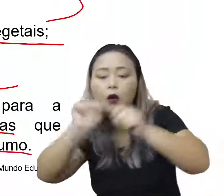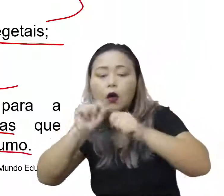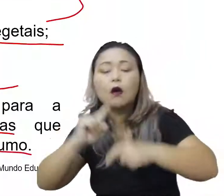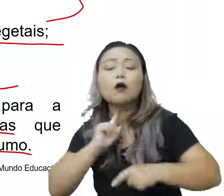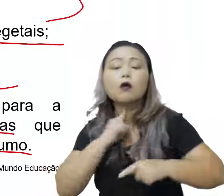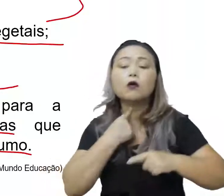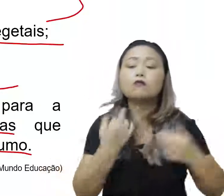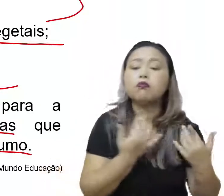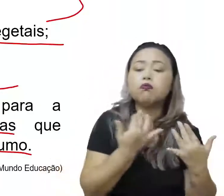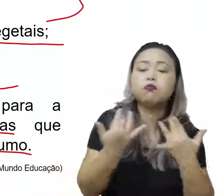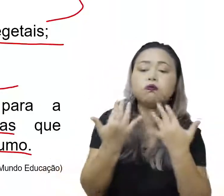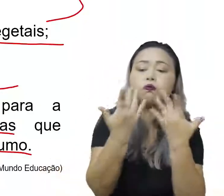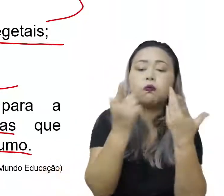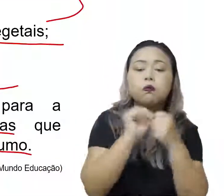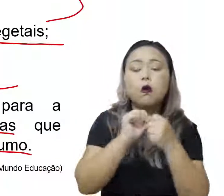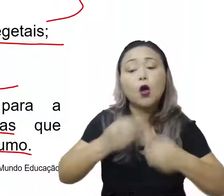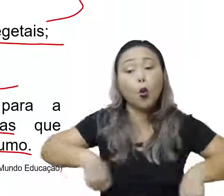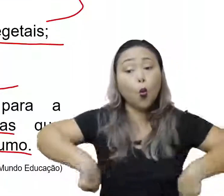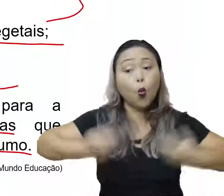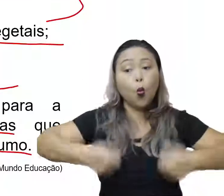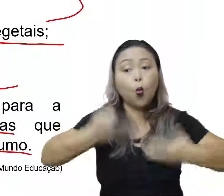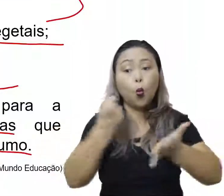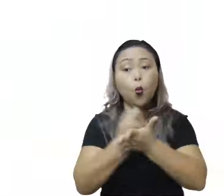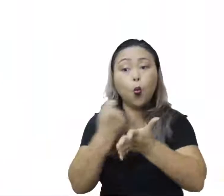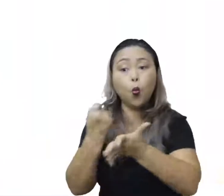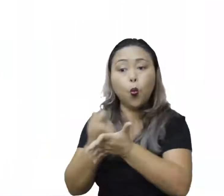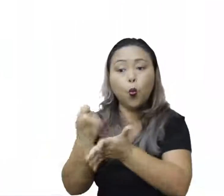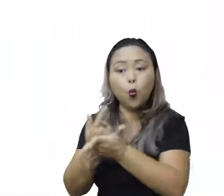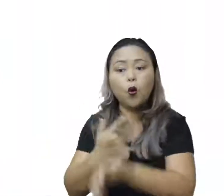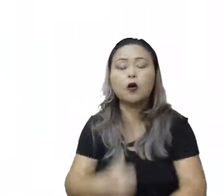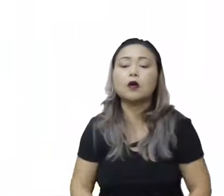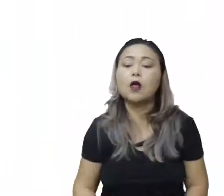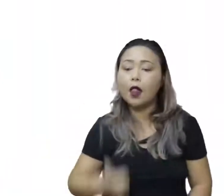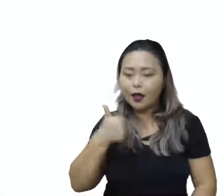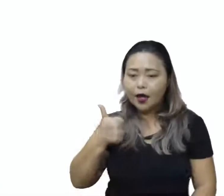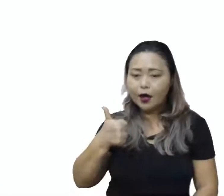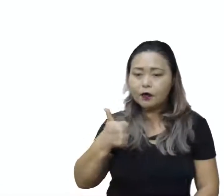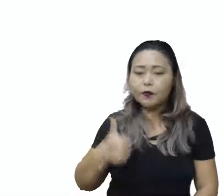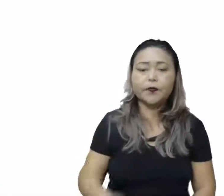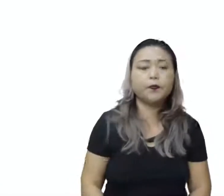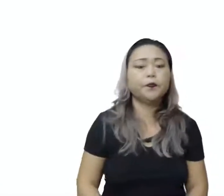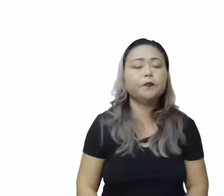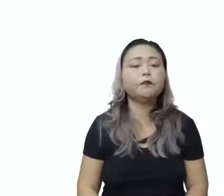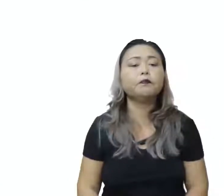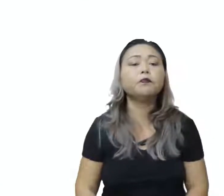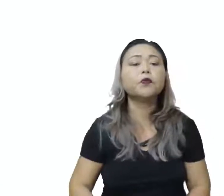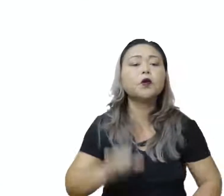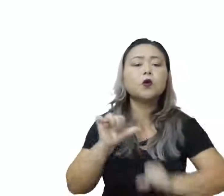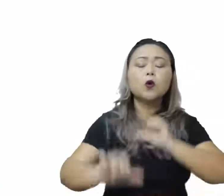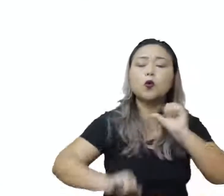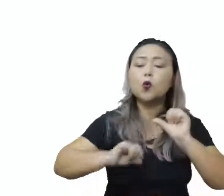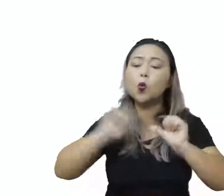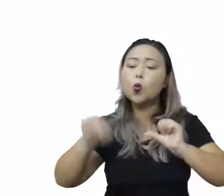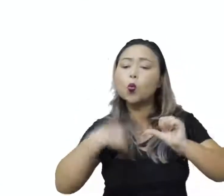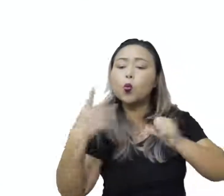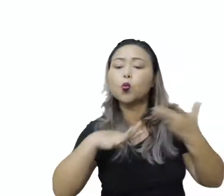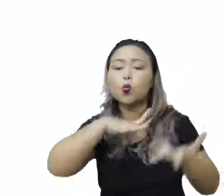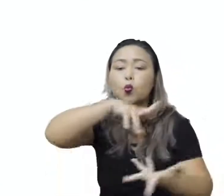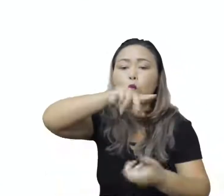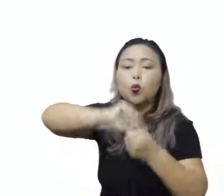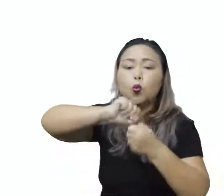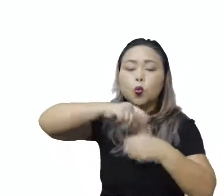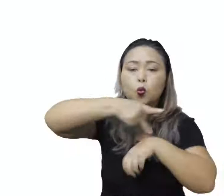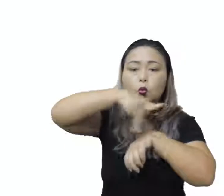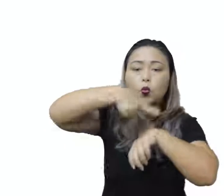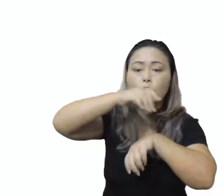poluição e o consumo. Legal? Vamos lá. Transformando nosso mundo. Países da